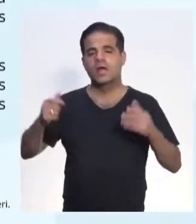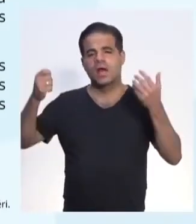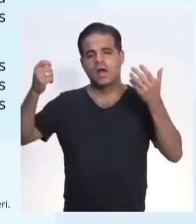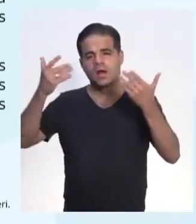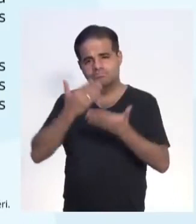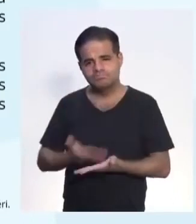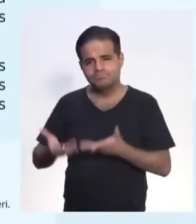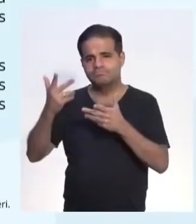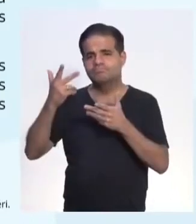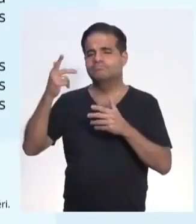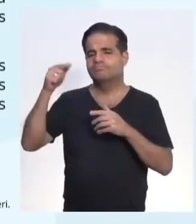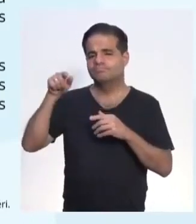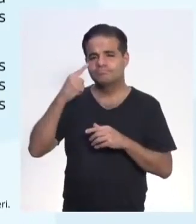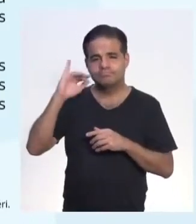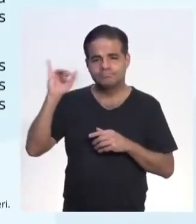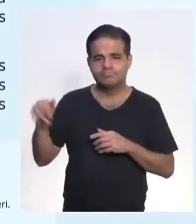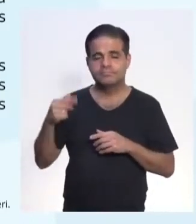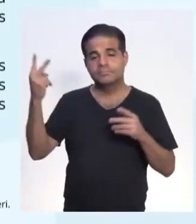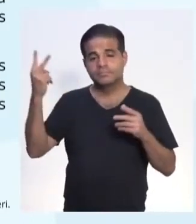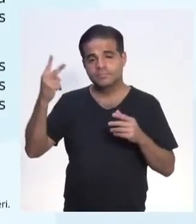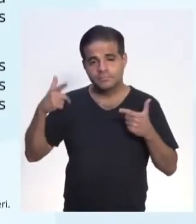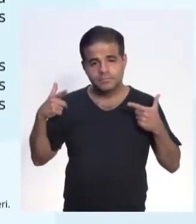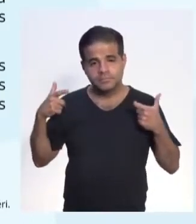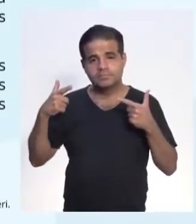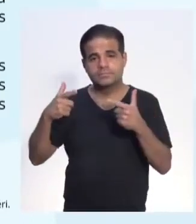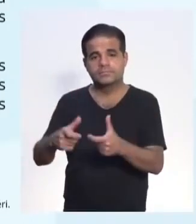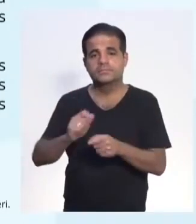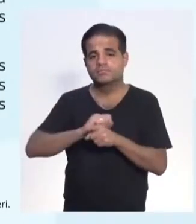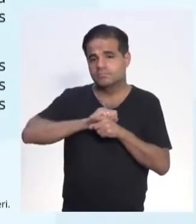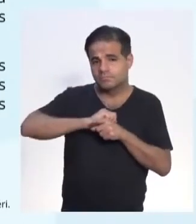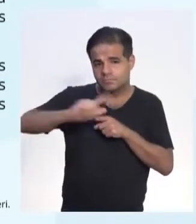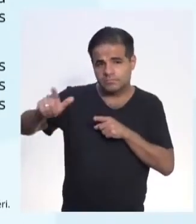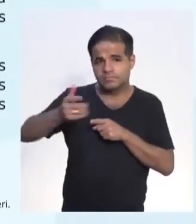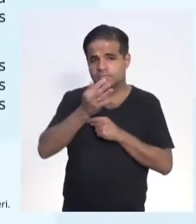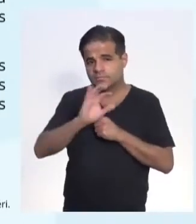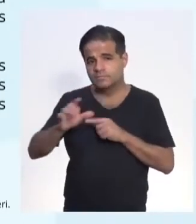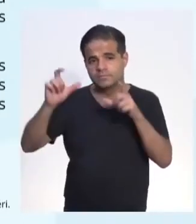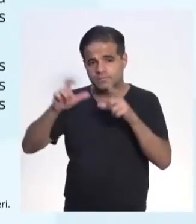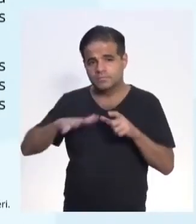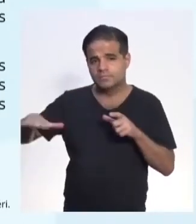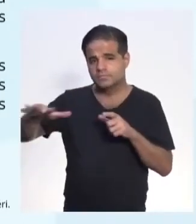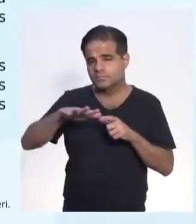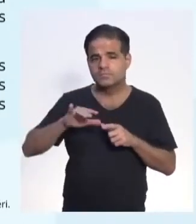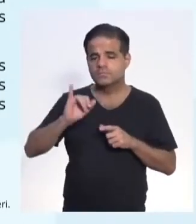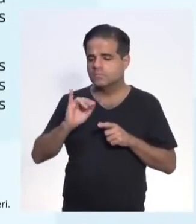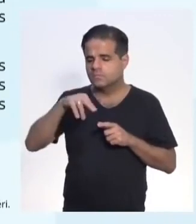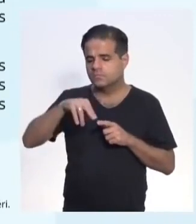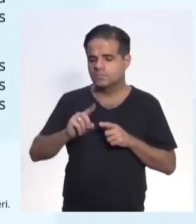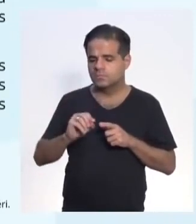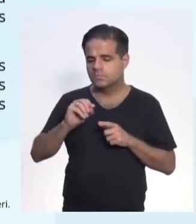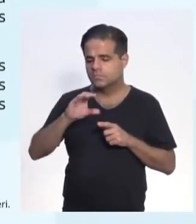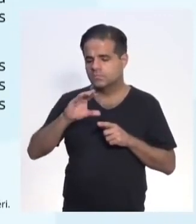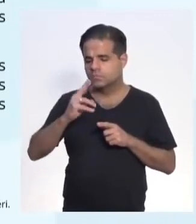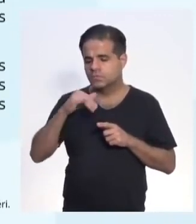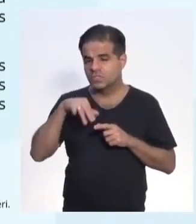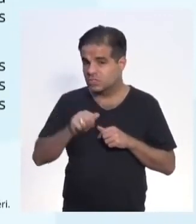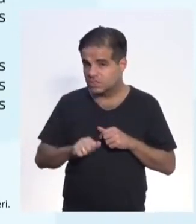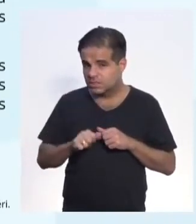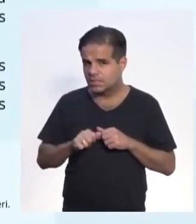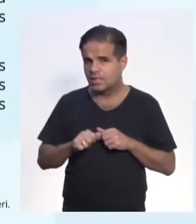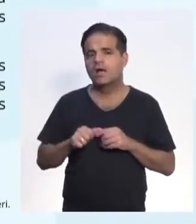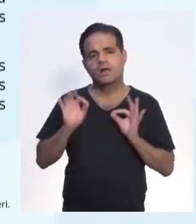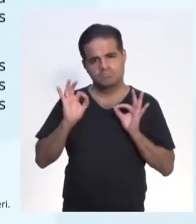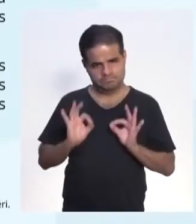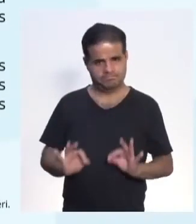do Japão na Segunda Guerra Mundial e à expulsão dos franceses da região conhecida como Indochina.